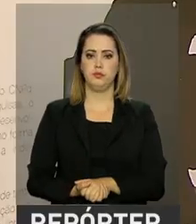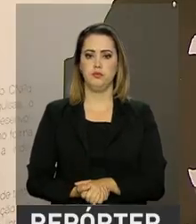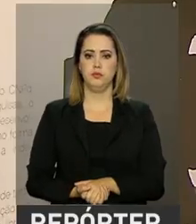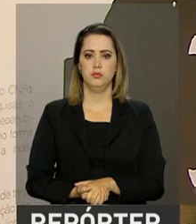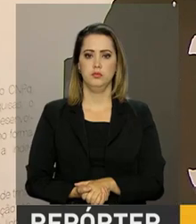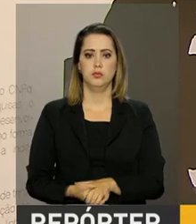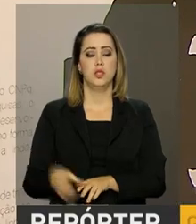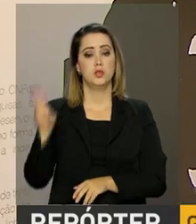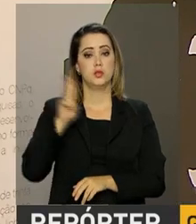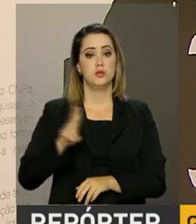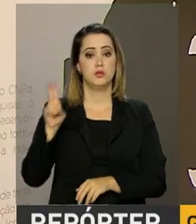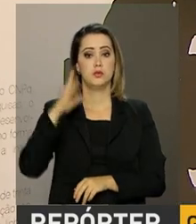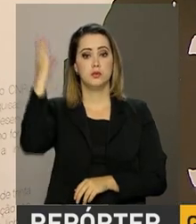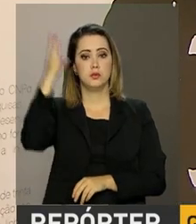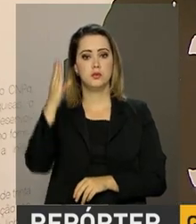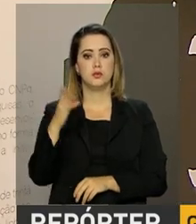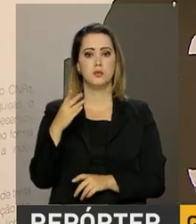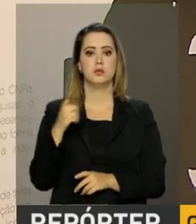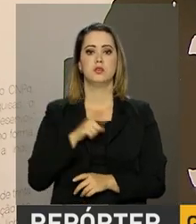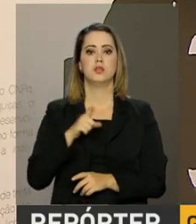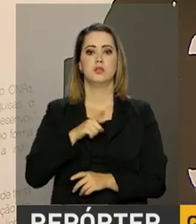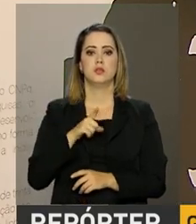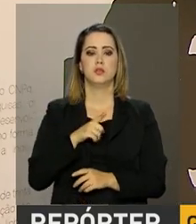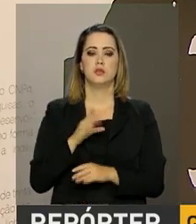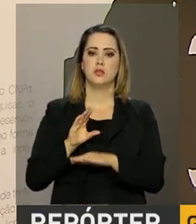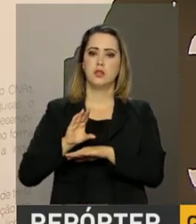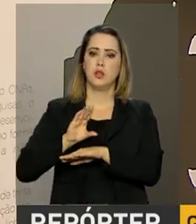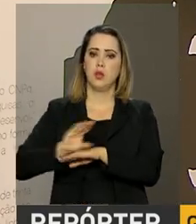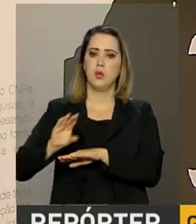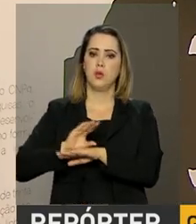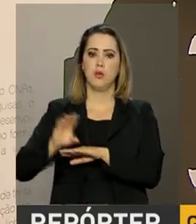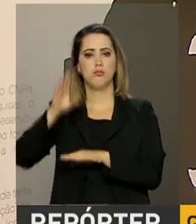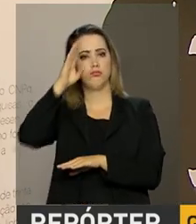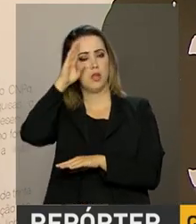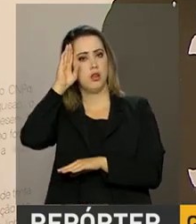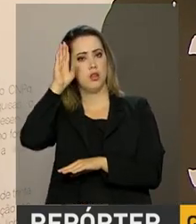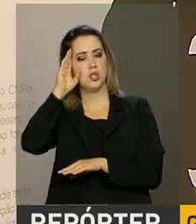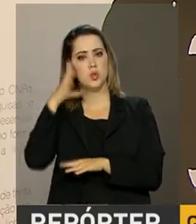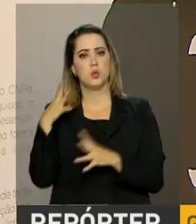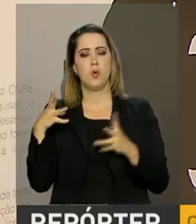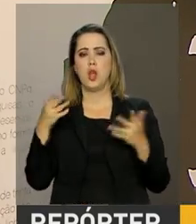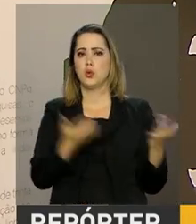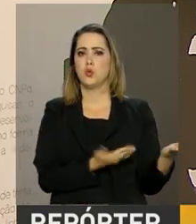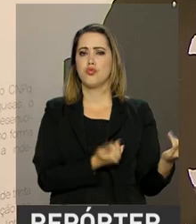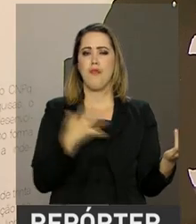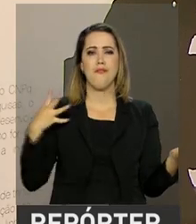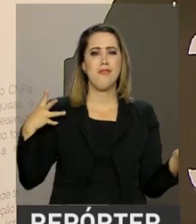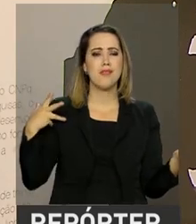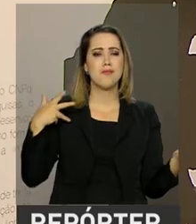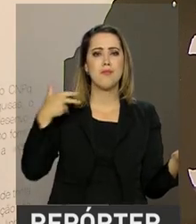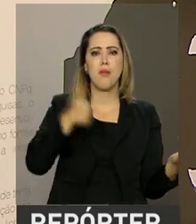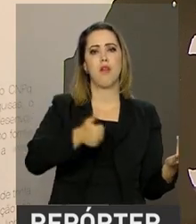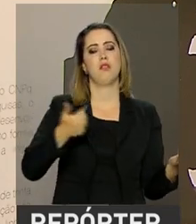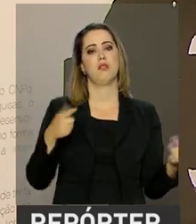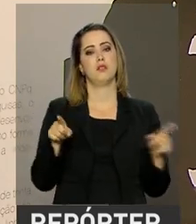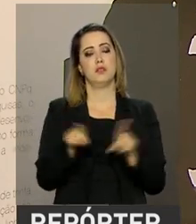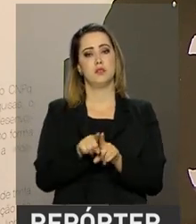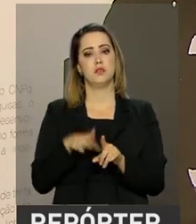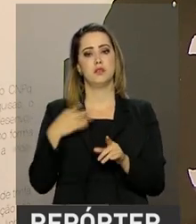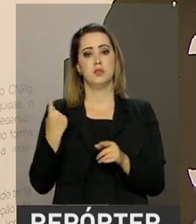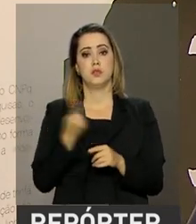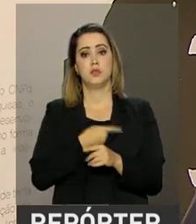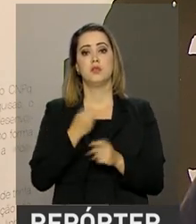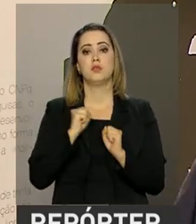universidades brasileiras Elas têm formado jovens com excelência e a excelência do ensino nos